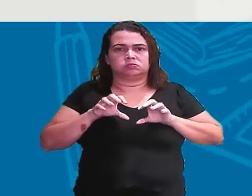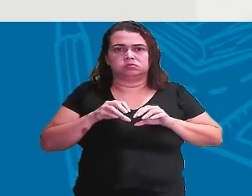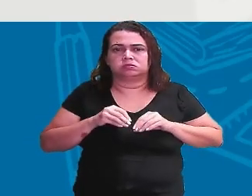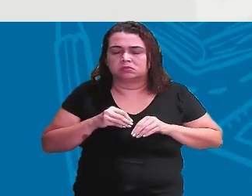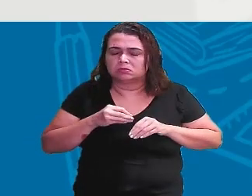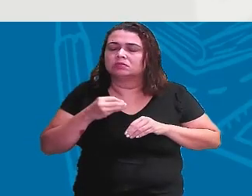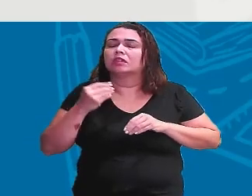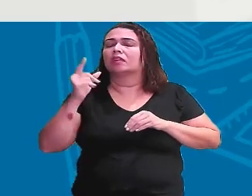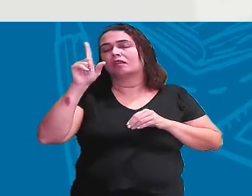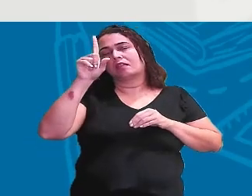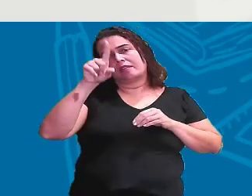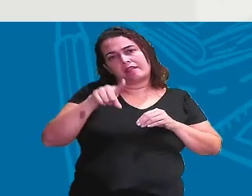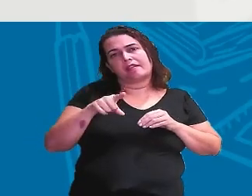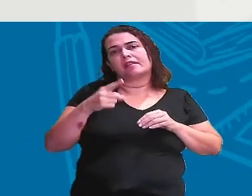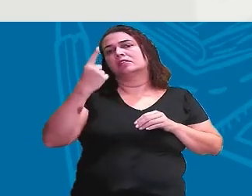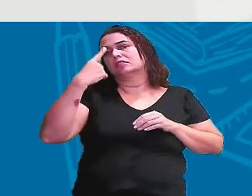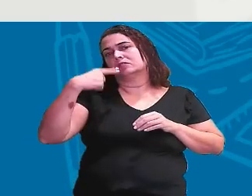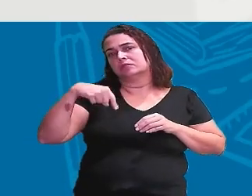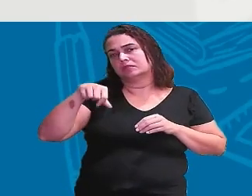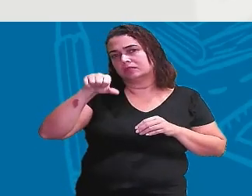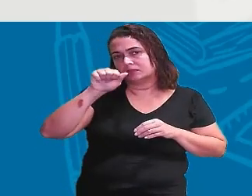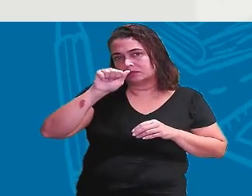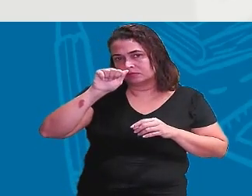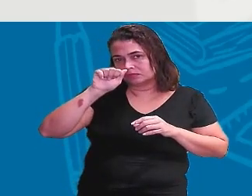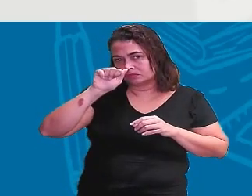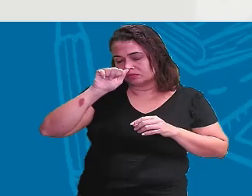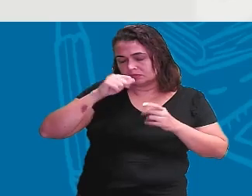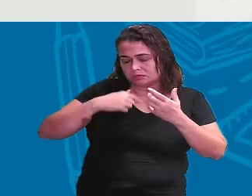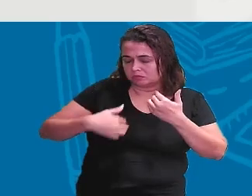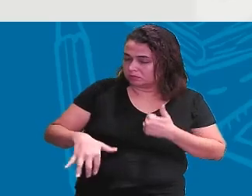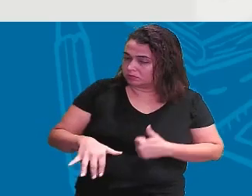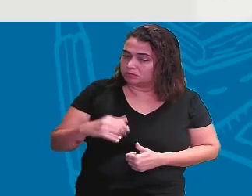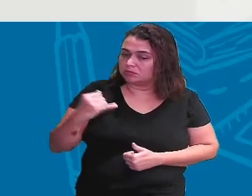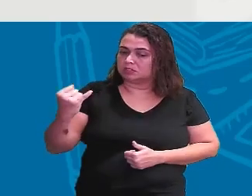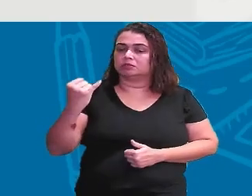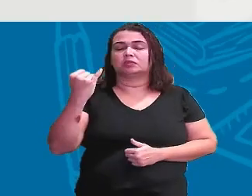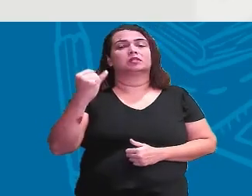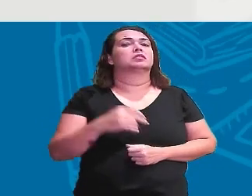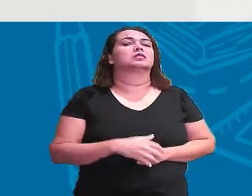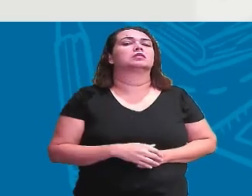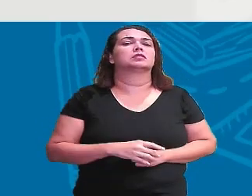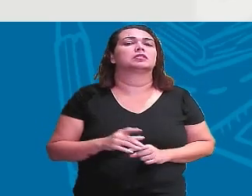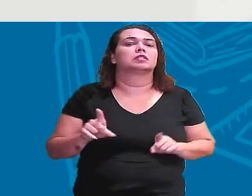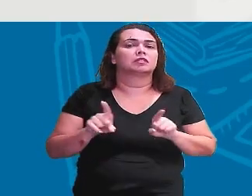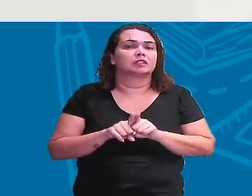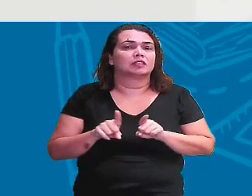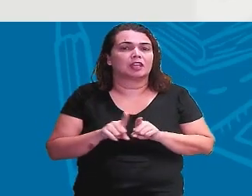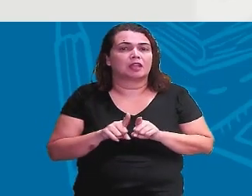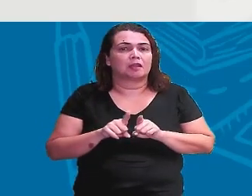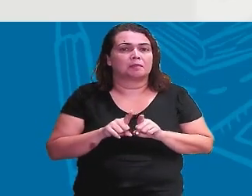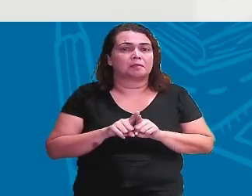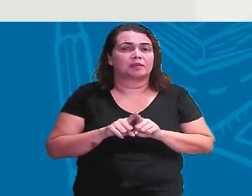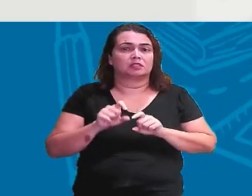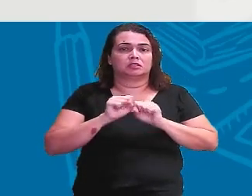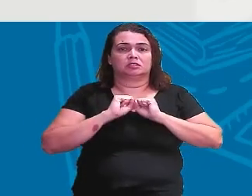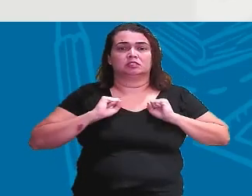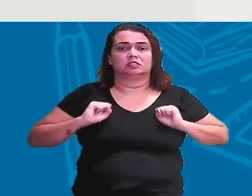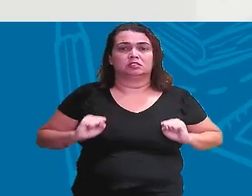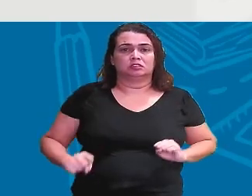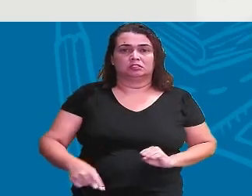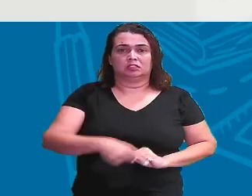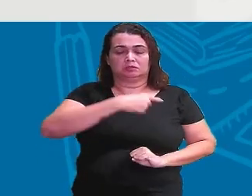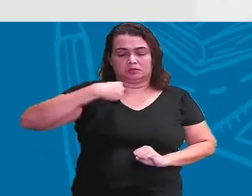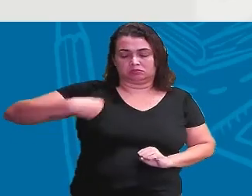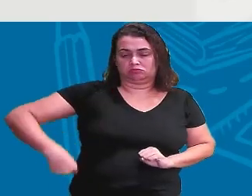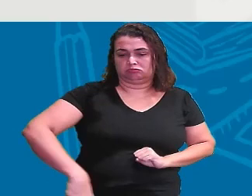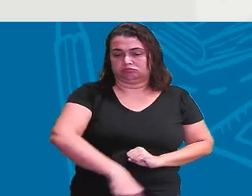Então, esse sistema respiratório é importantíssimo. Nós temos o sistema circulatório, tá certo? Está associado com o